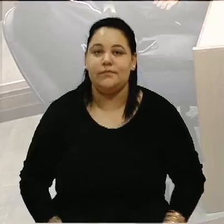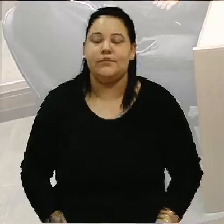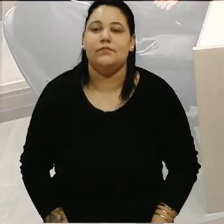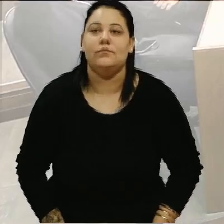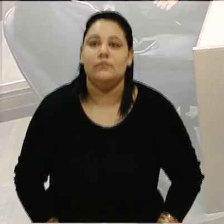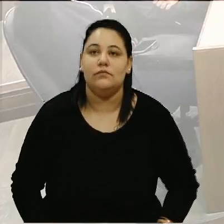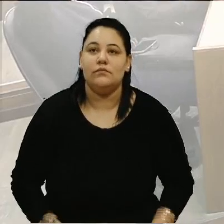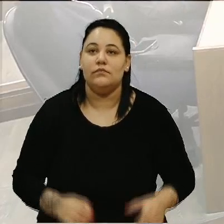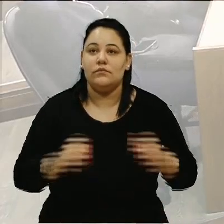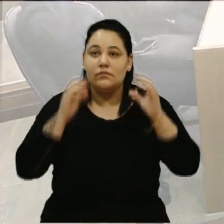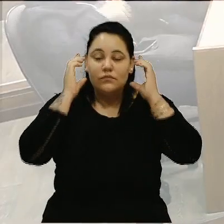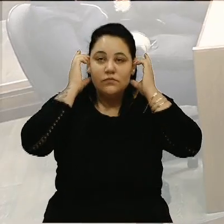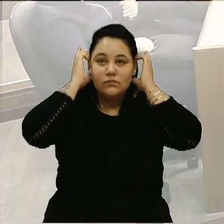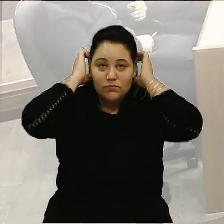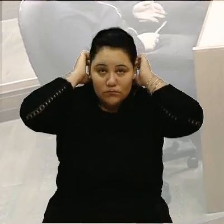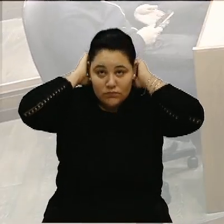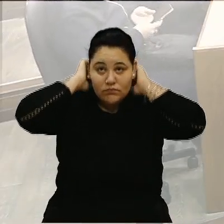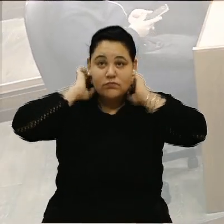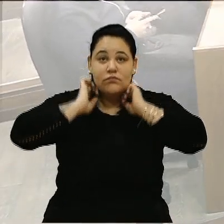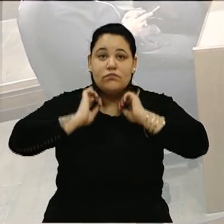Vereador inscrito, vereador Lucas Carenhato.